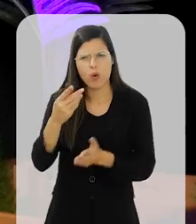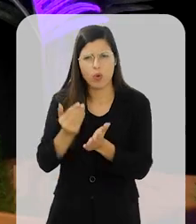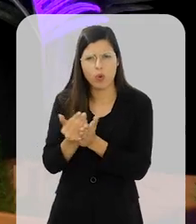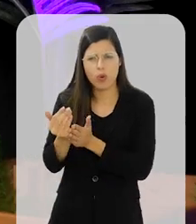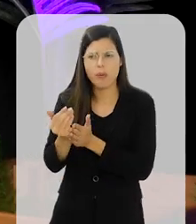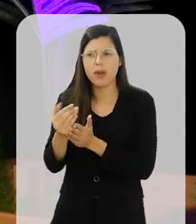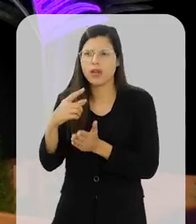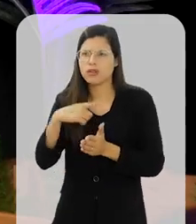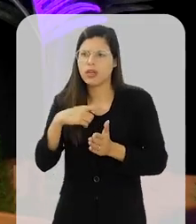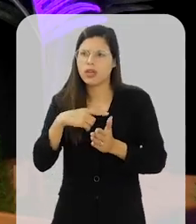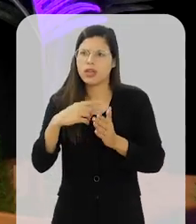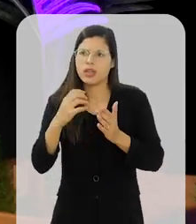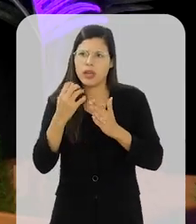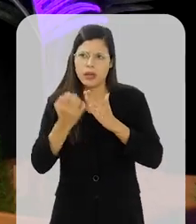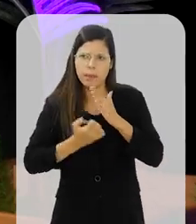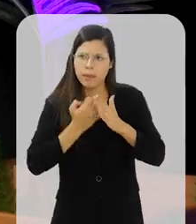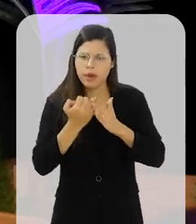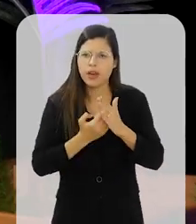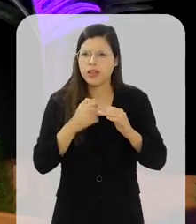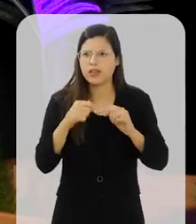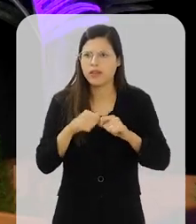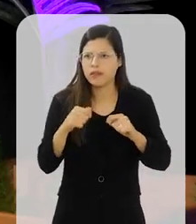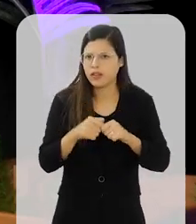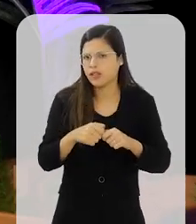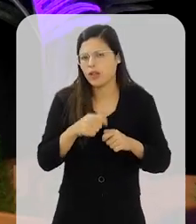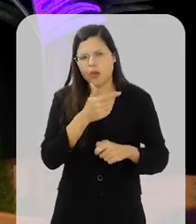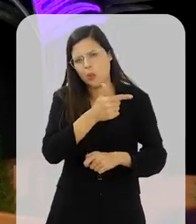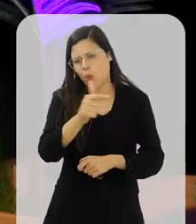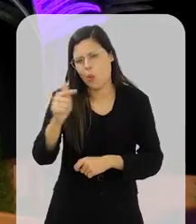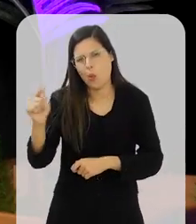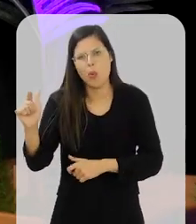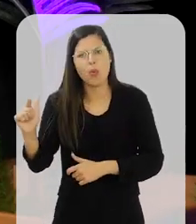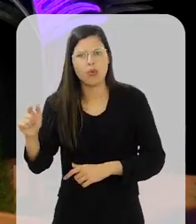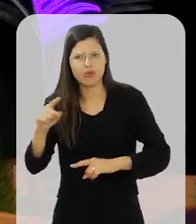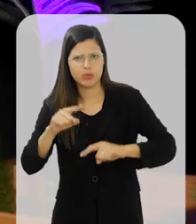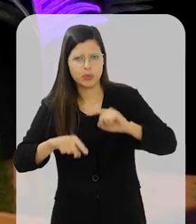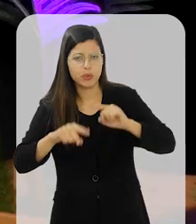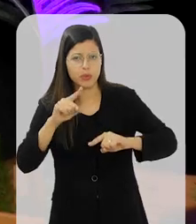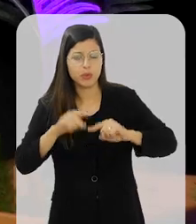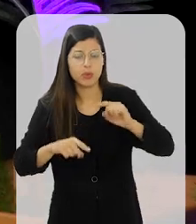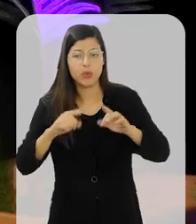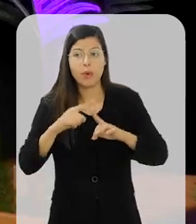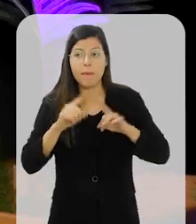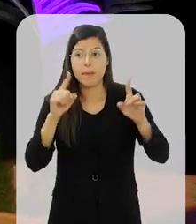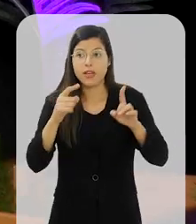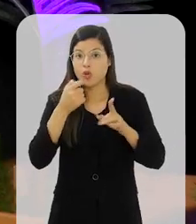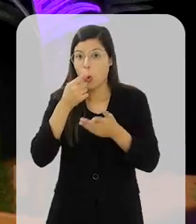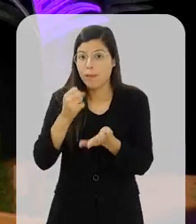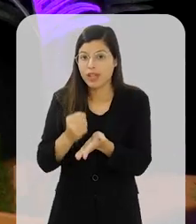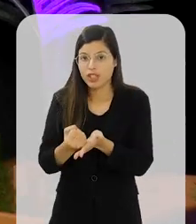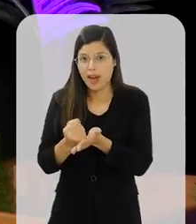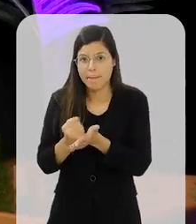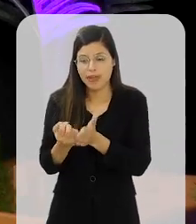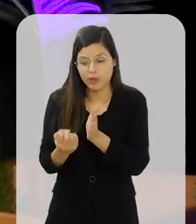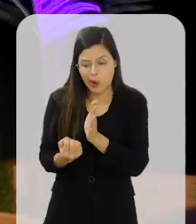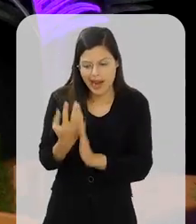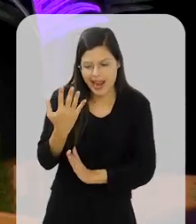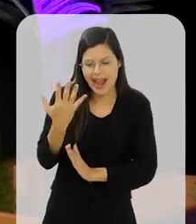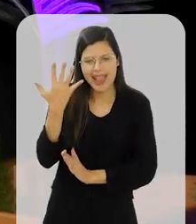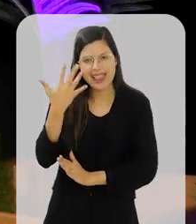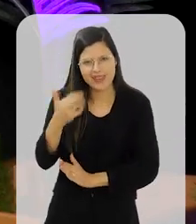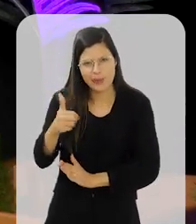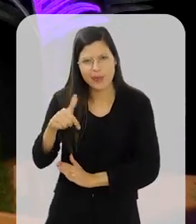você até citou no início, que existem empresas pegando para fazer biocombustível. enfim, mas gerar um medicamento a